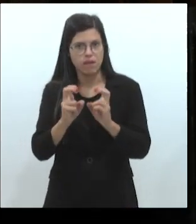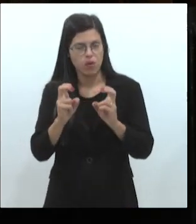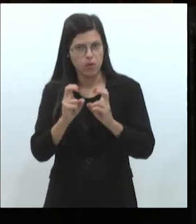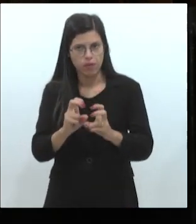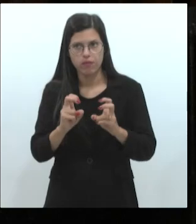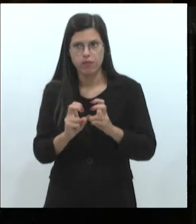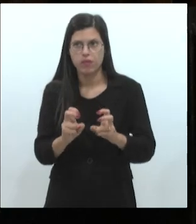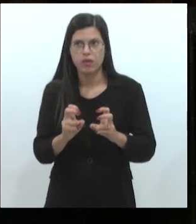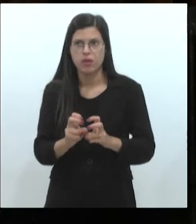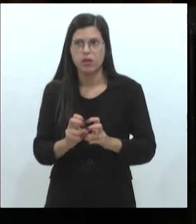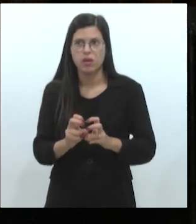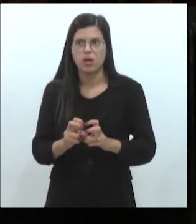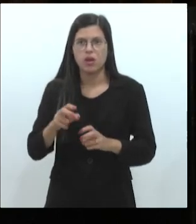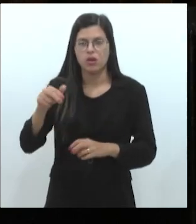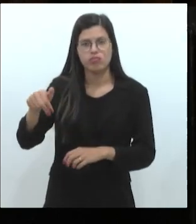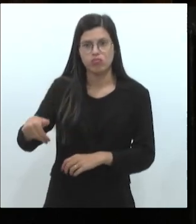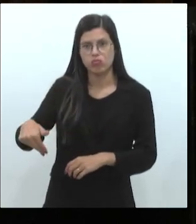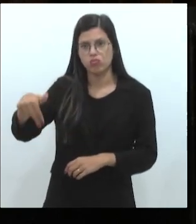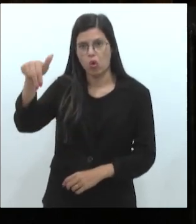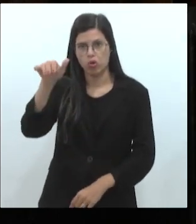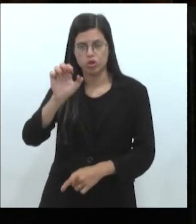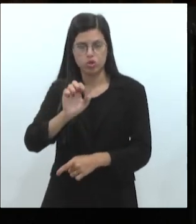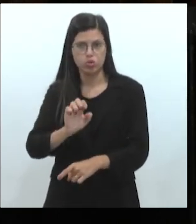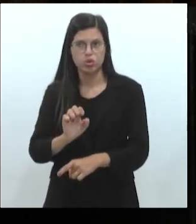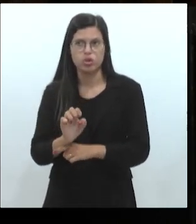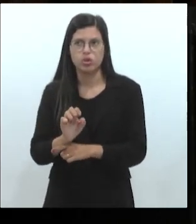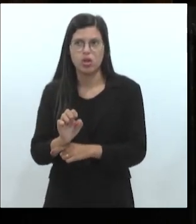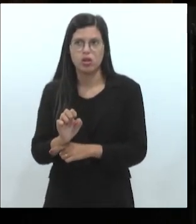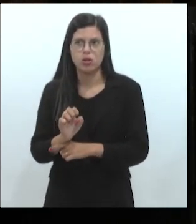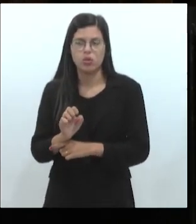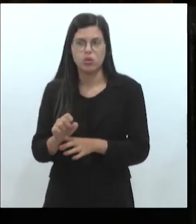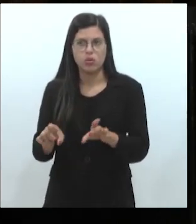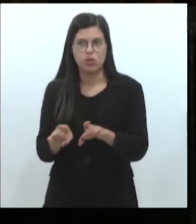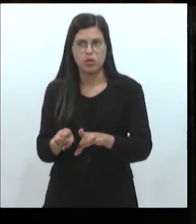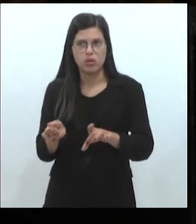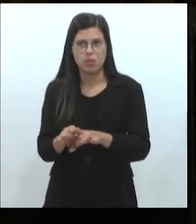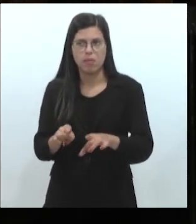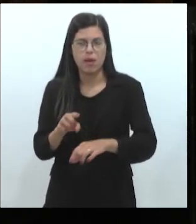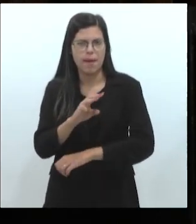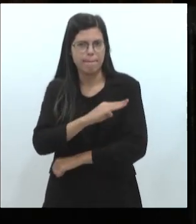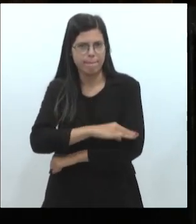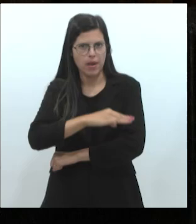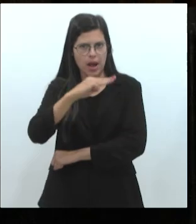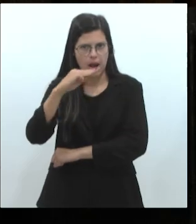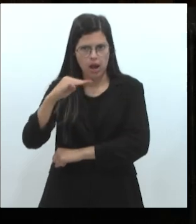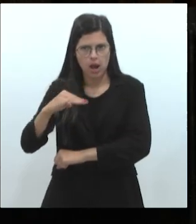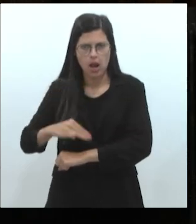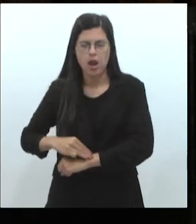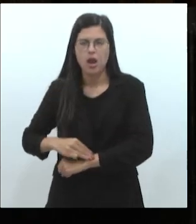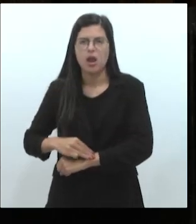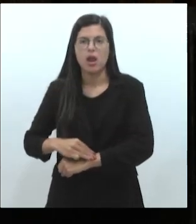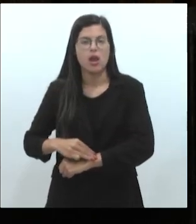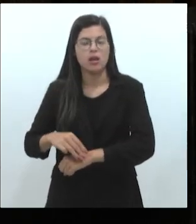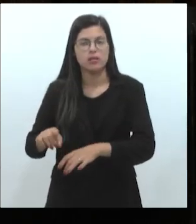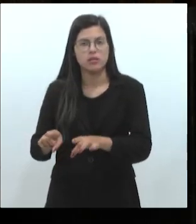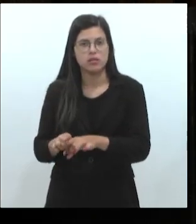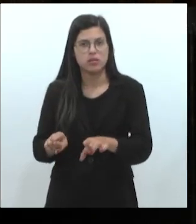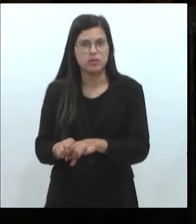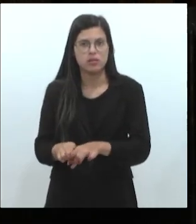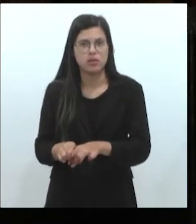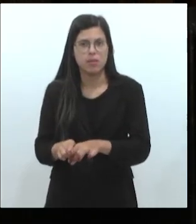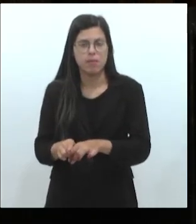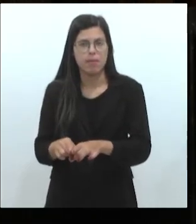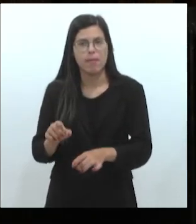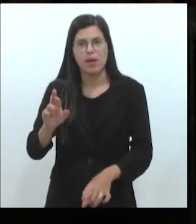passando, evidentemente, por toda a região, por Macaé, por toda a região dos lagos, e